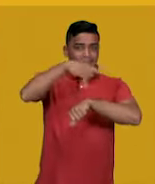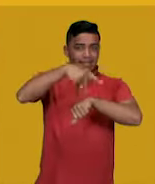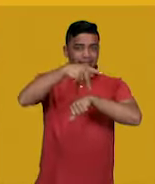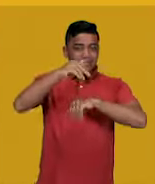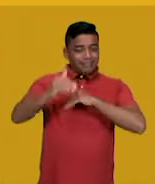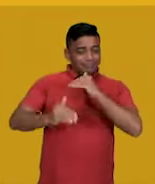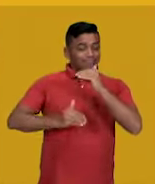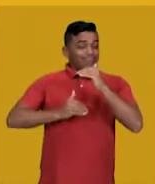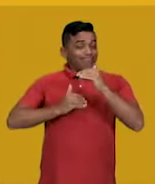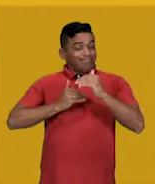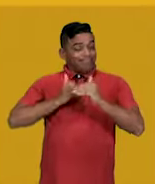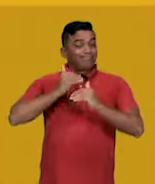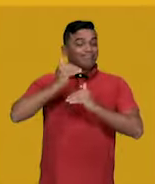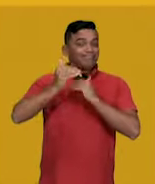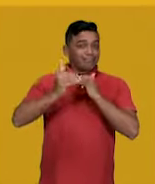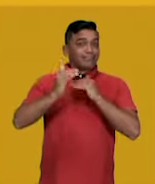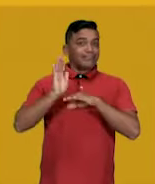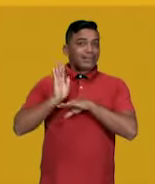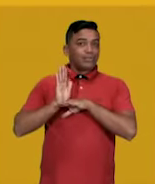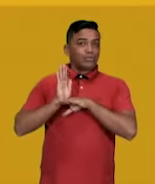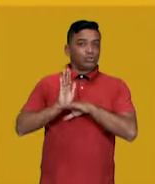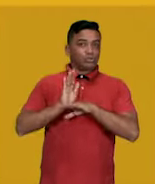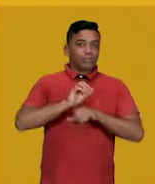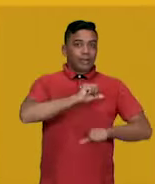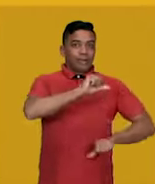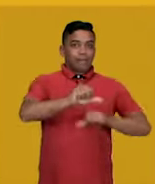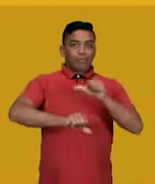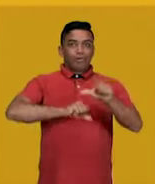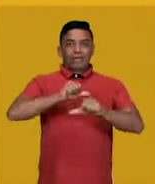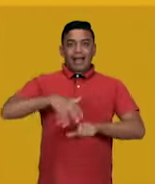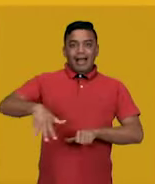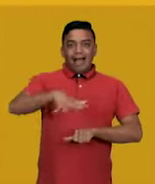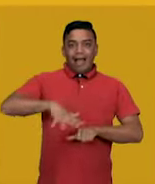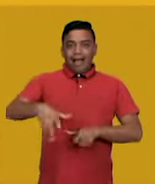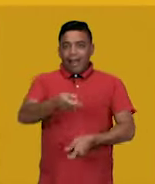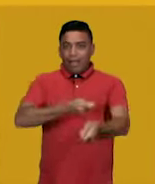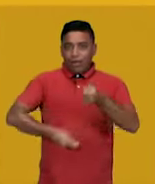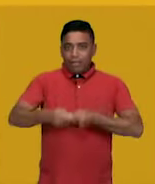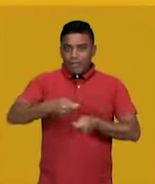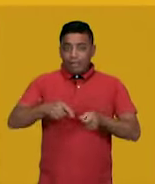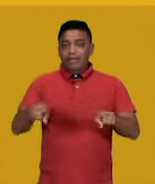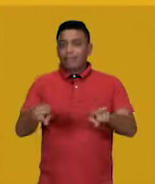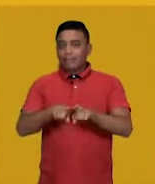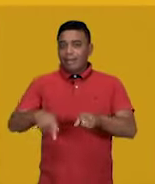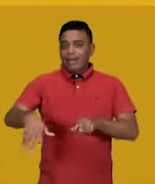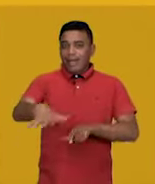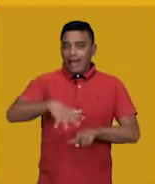desenvolvimento os ajudam a modificar seu cenário econômico e social,